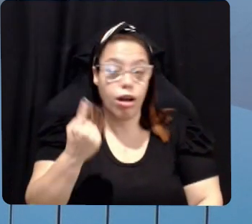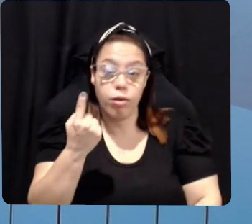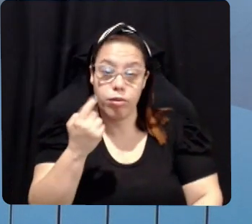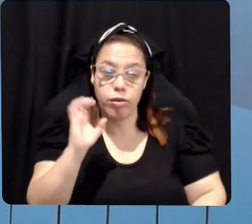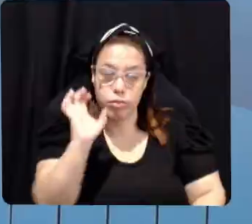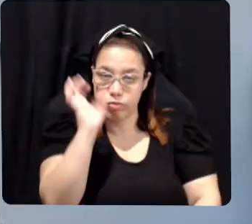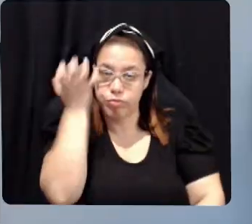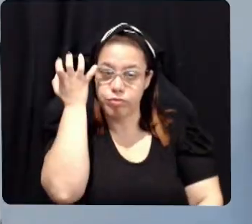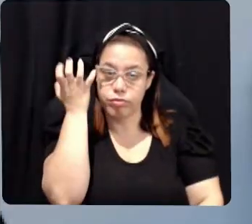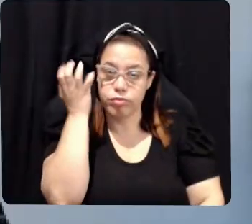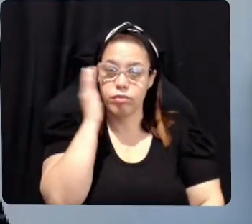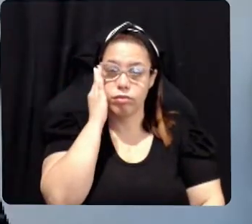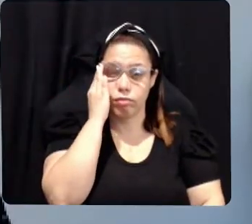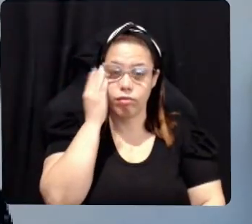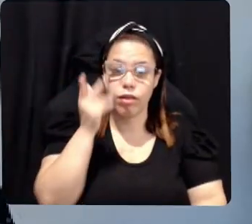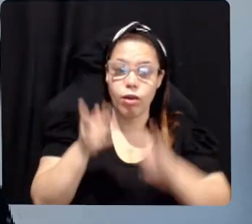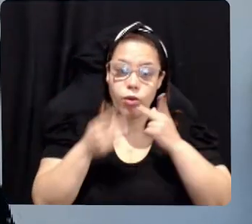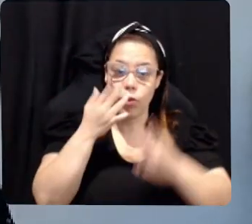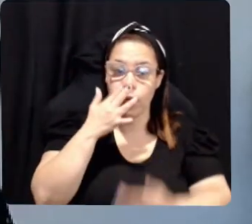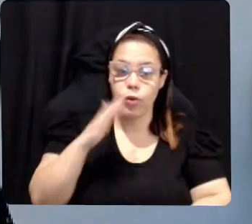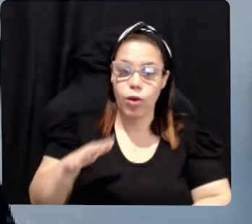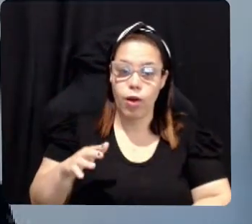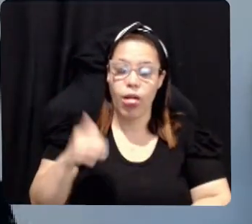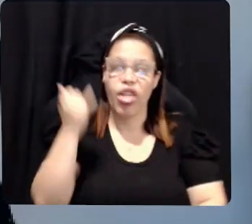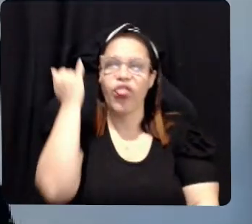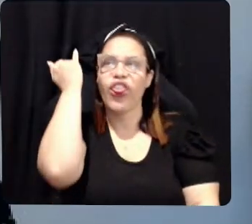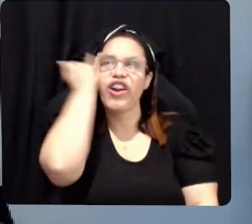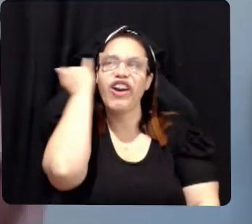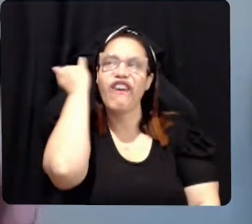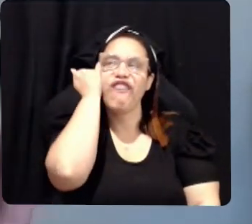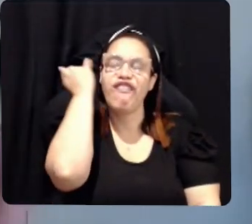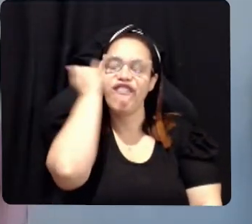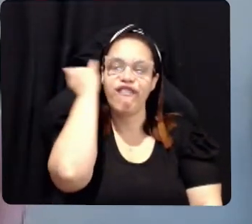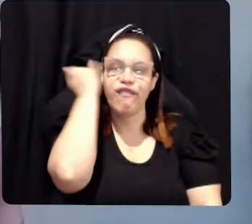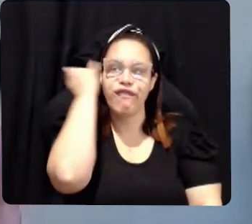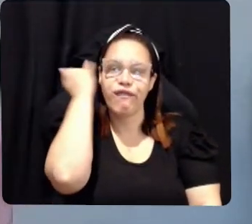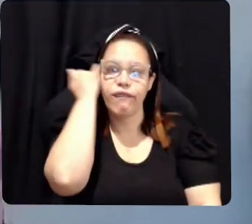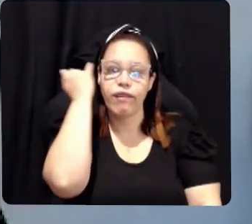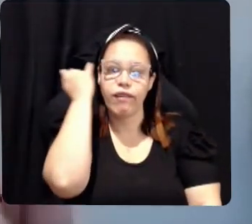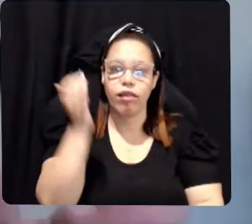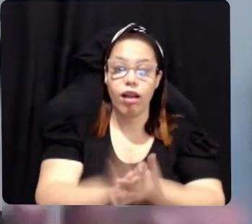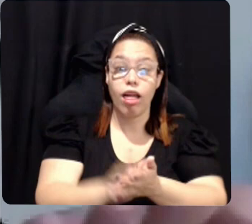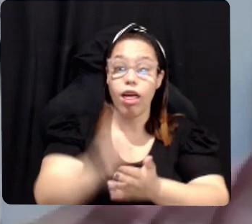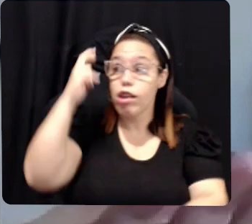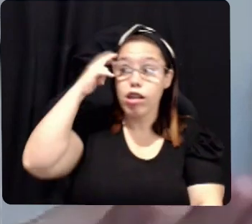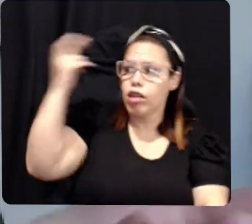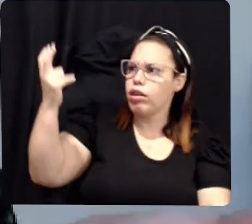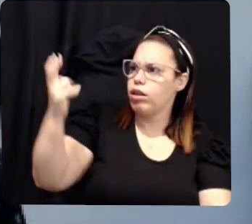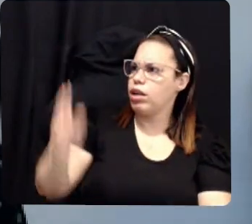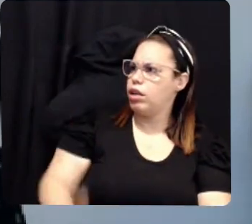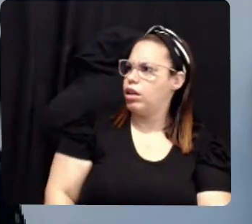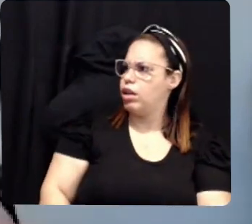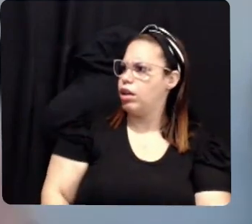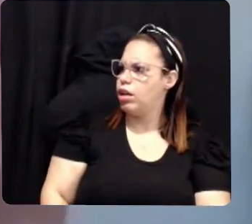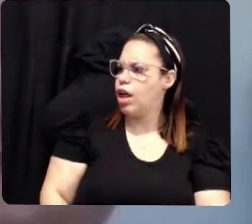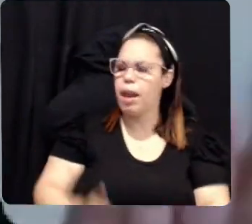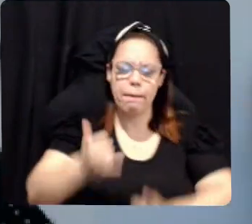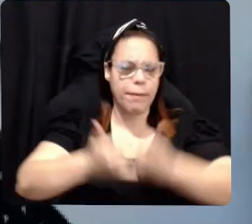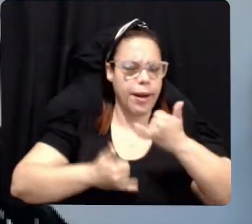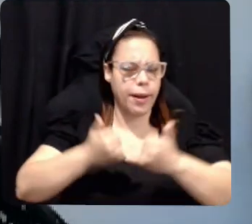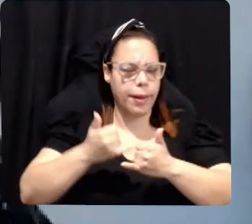Exatamente, né? A primeira coisa que acontece muitas vezes é falar que essa criança é preguiçosa. Poxa, ela é tão esperta, ela é